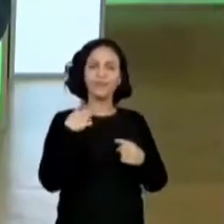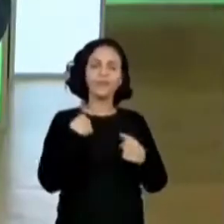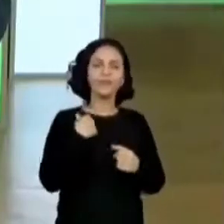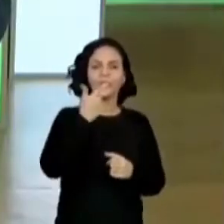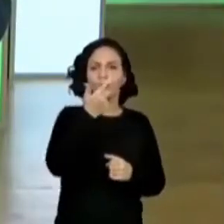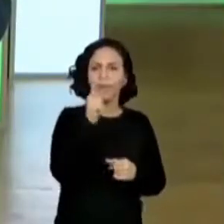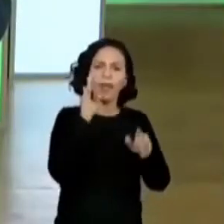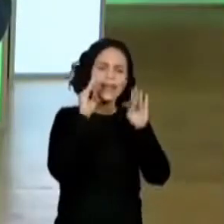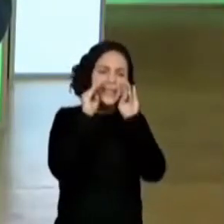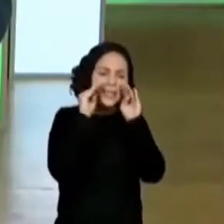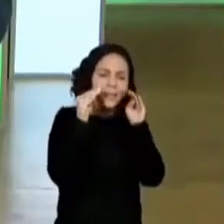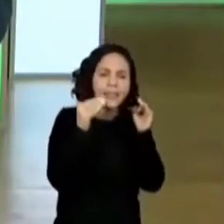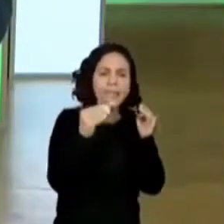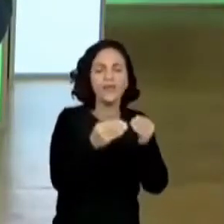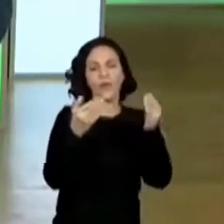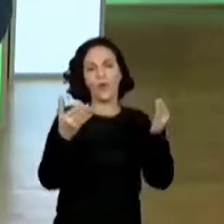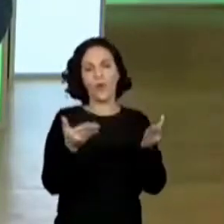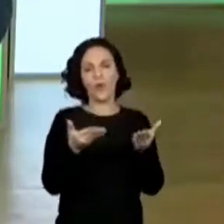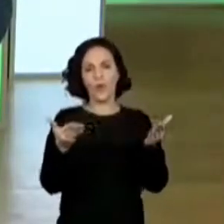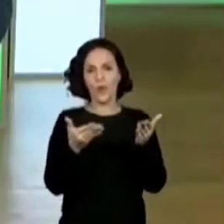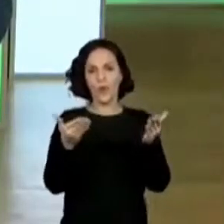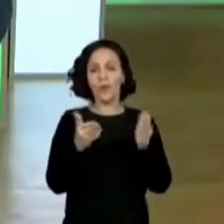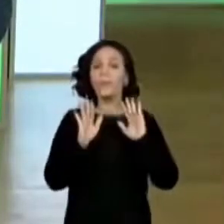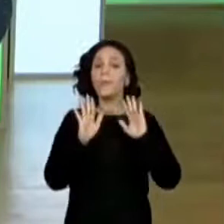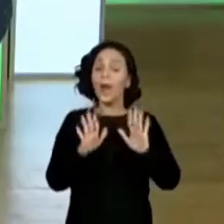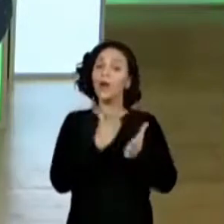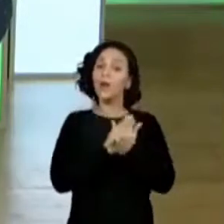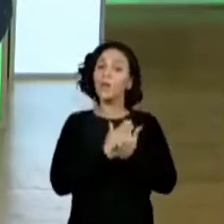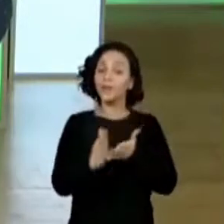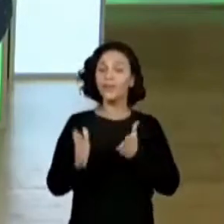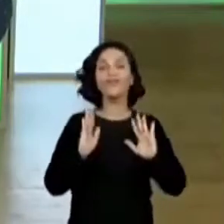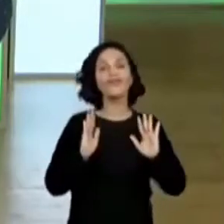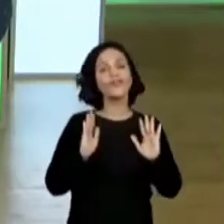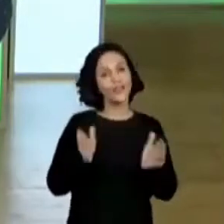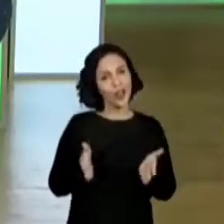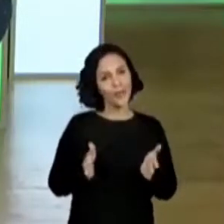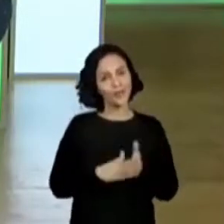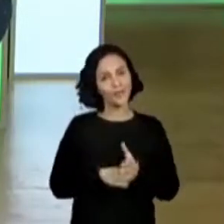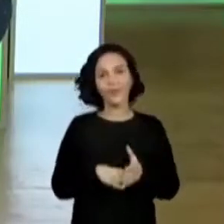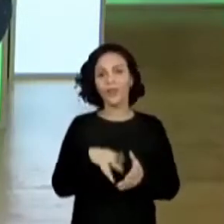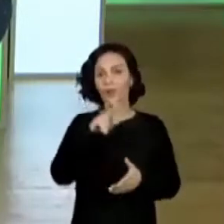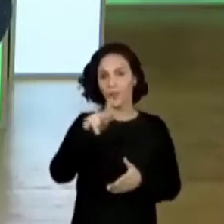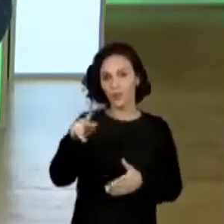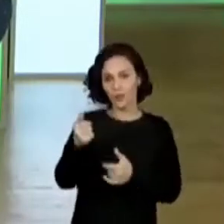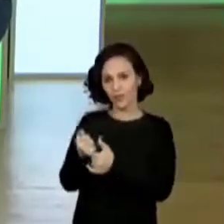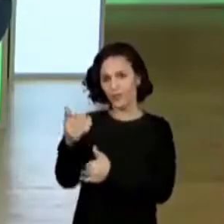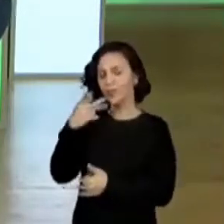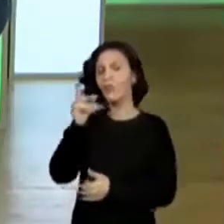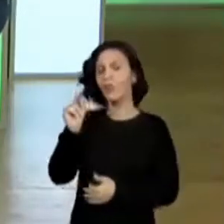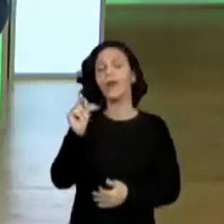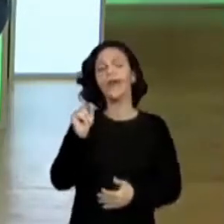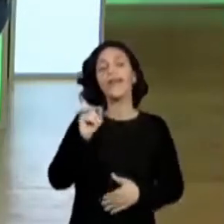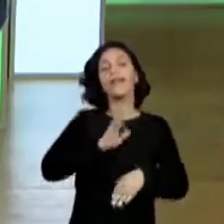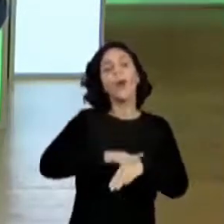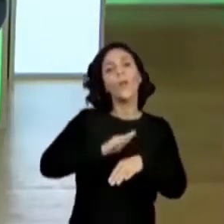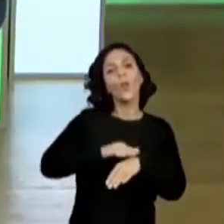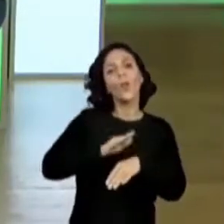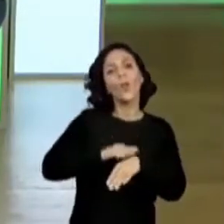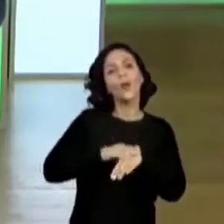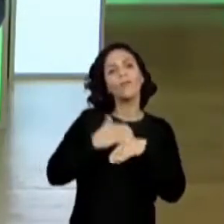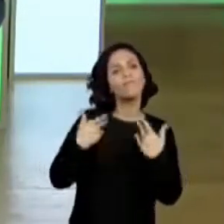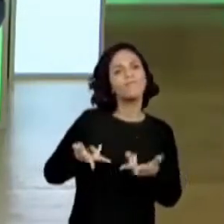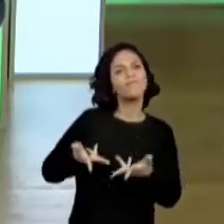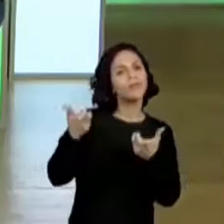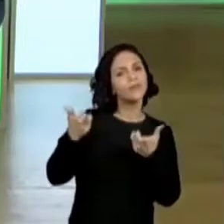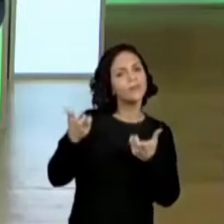mais específicas disso. Mas a gente já iniciou, na verdade, olha lá, a professora colocou isso mesmo, noção de tempo, não